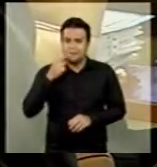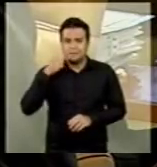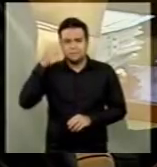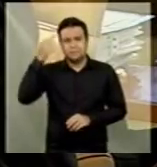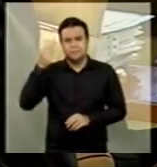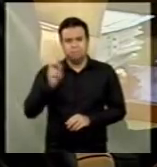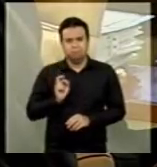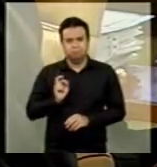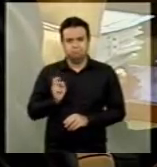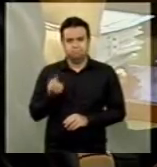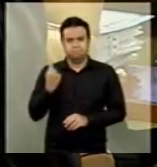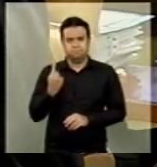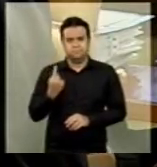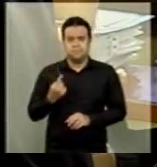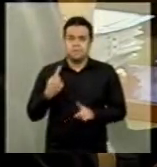Federal